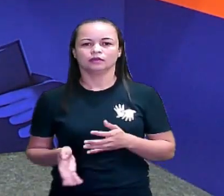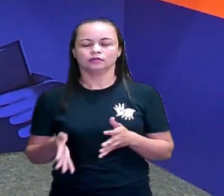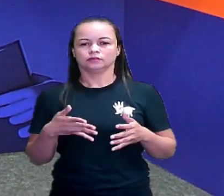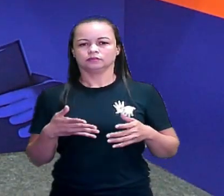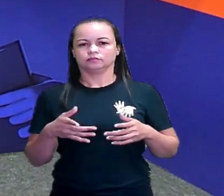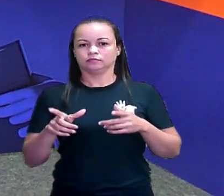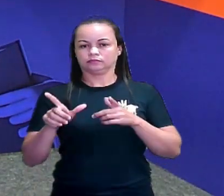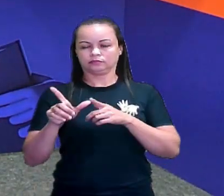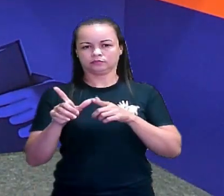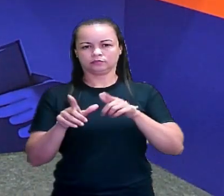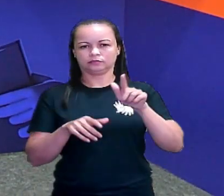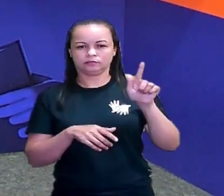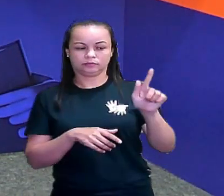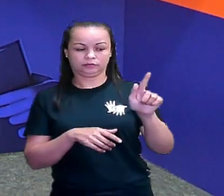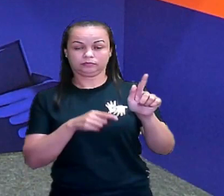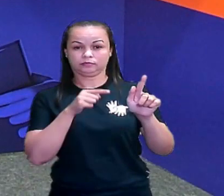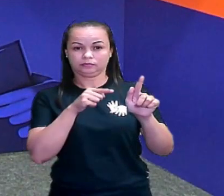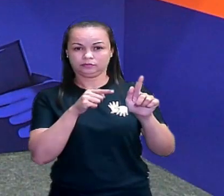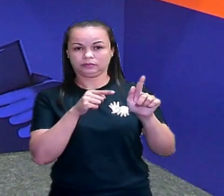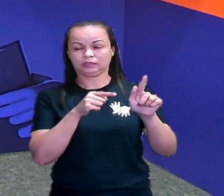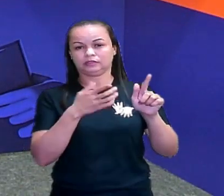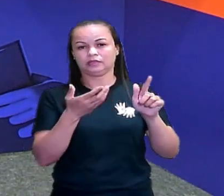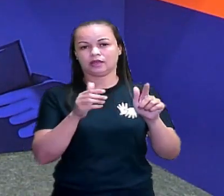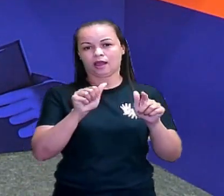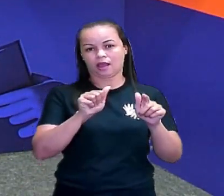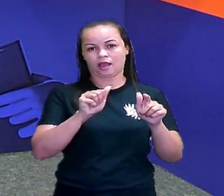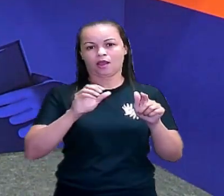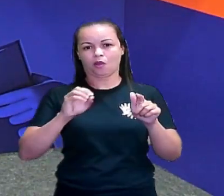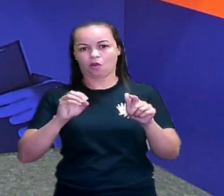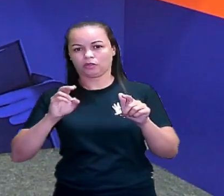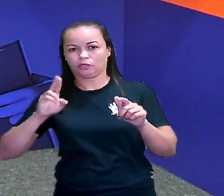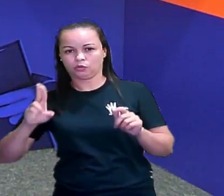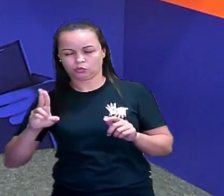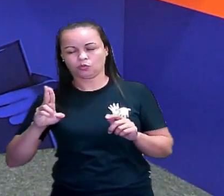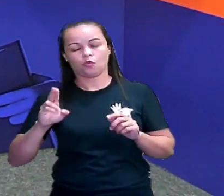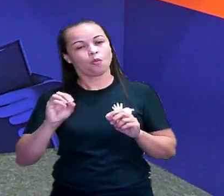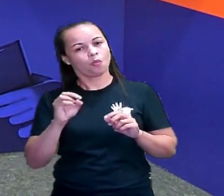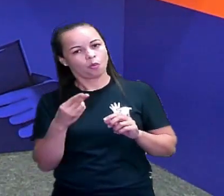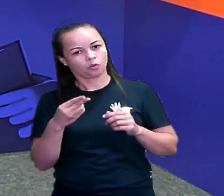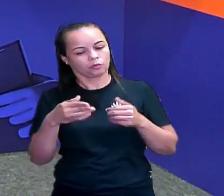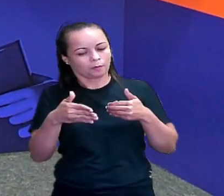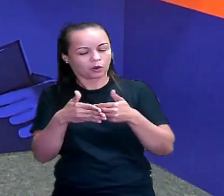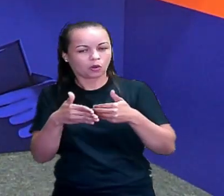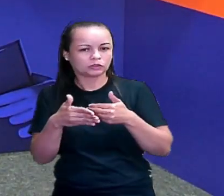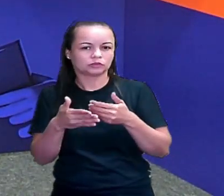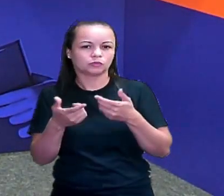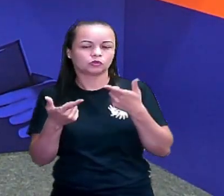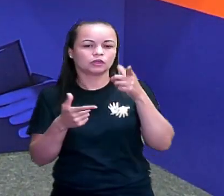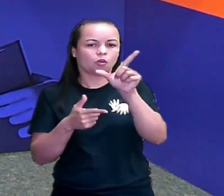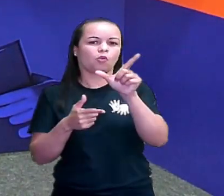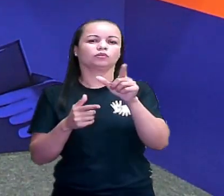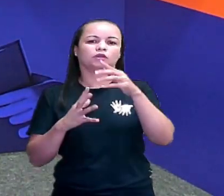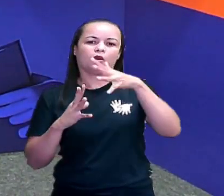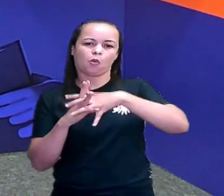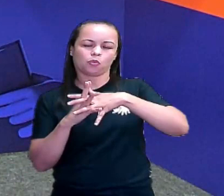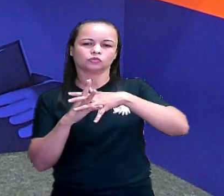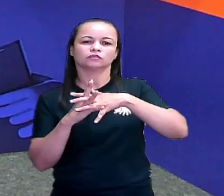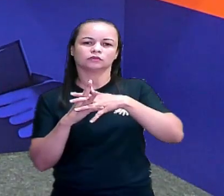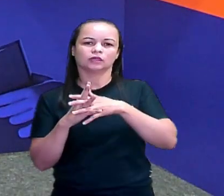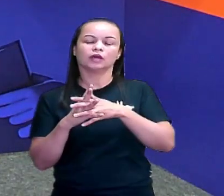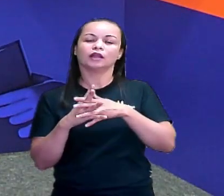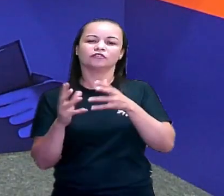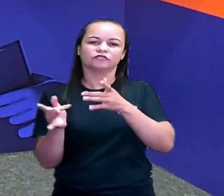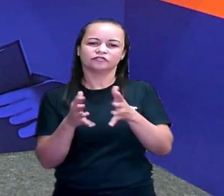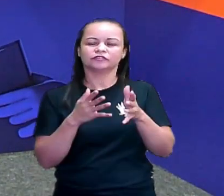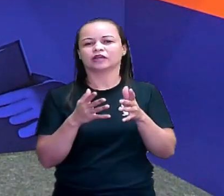G vem antes de A, O e U, ou está perto de alguma outra consoante, ela fica com o